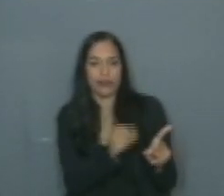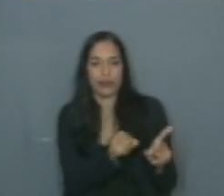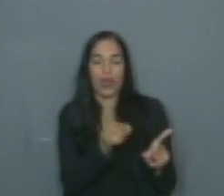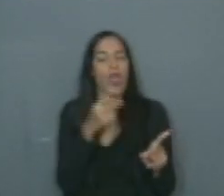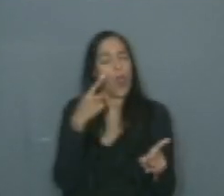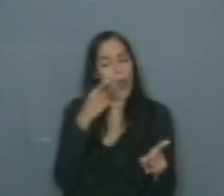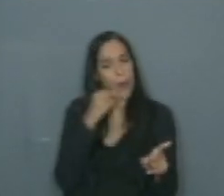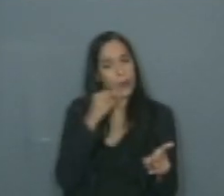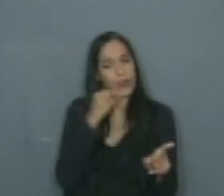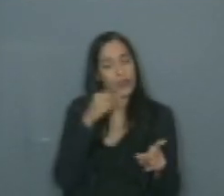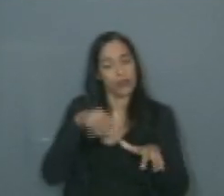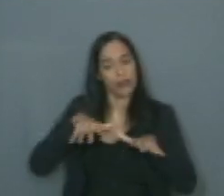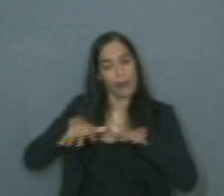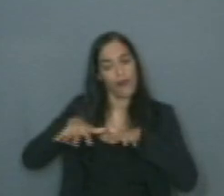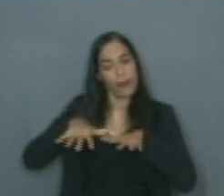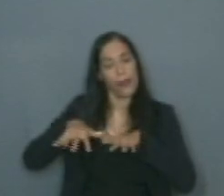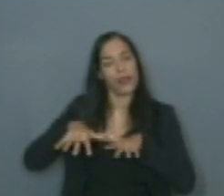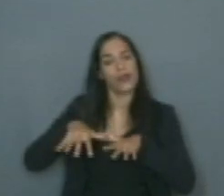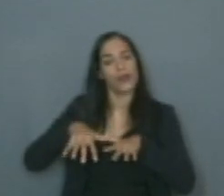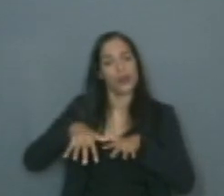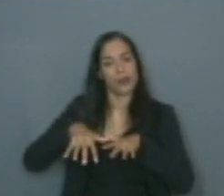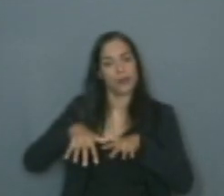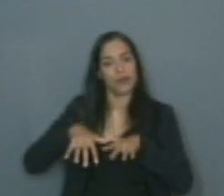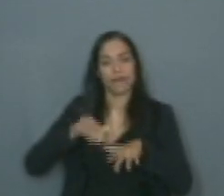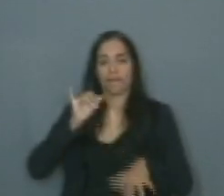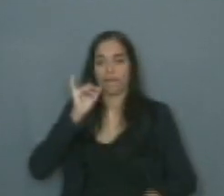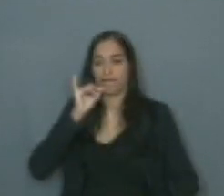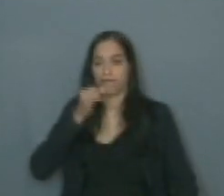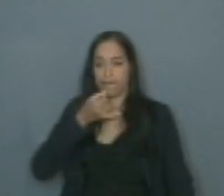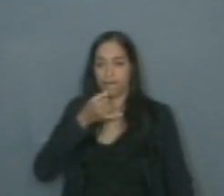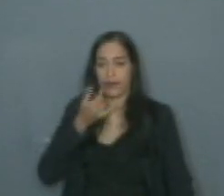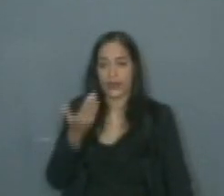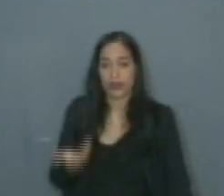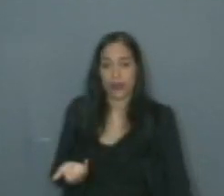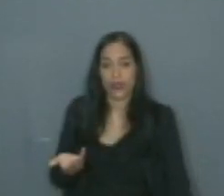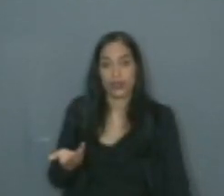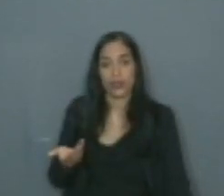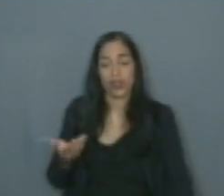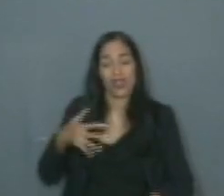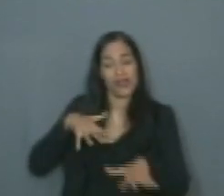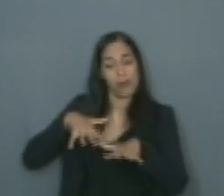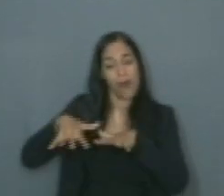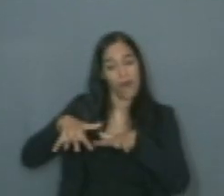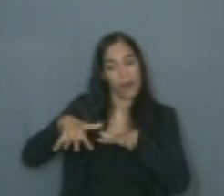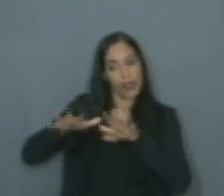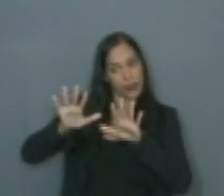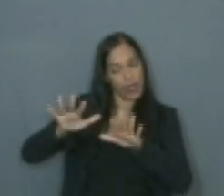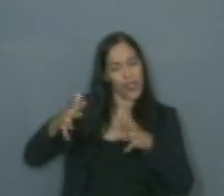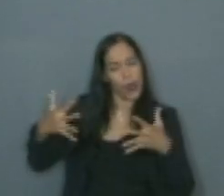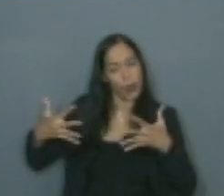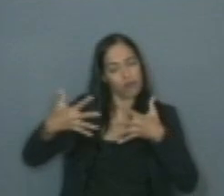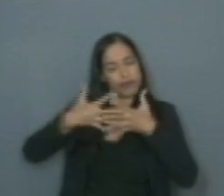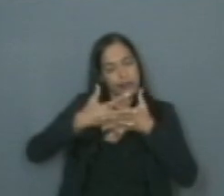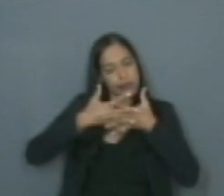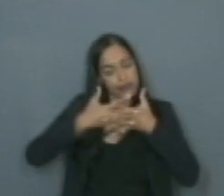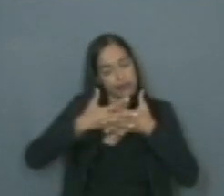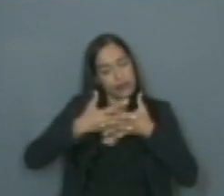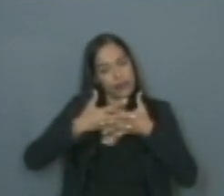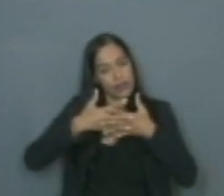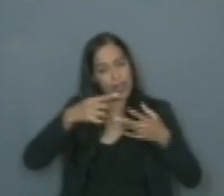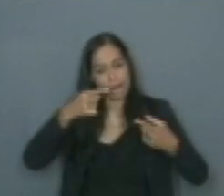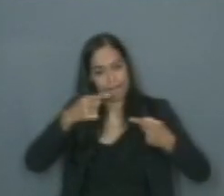de olhar. E, infelizmente, este movimento, ele confunde essa laicidade. Ele, de